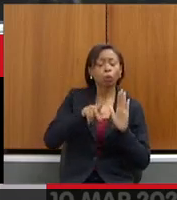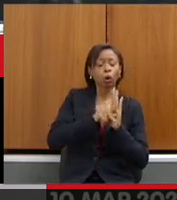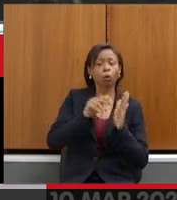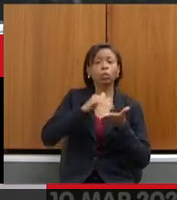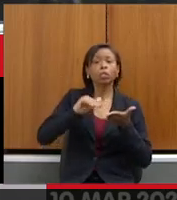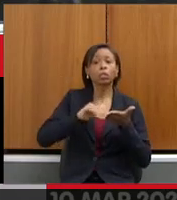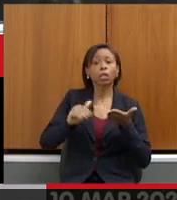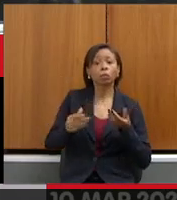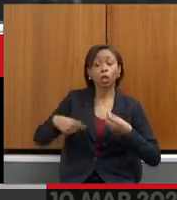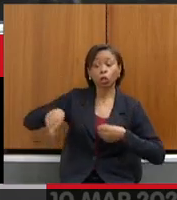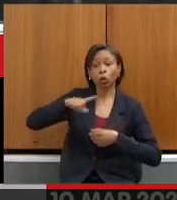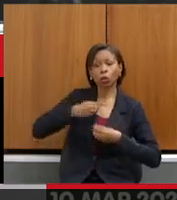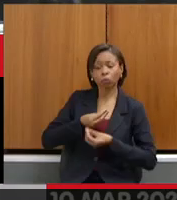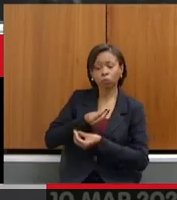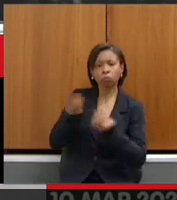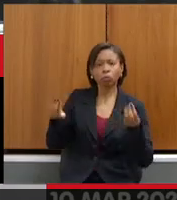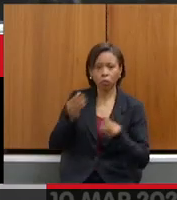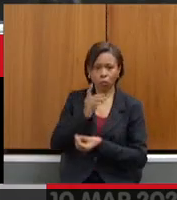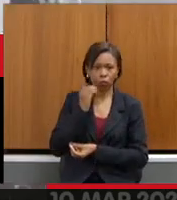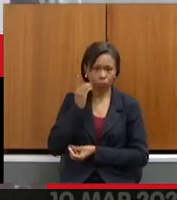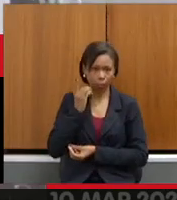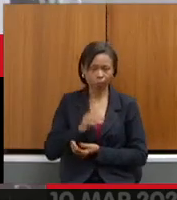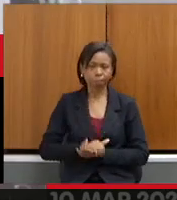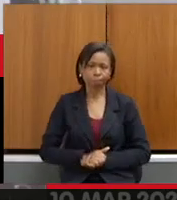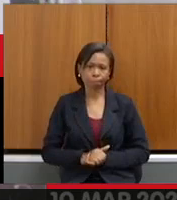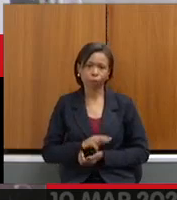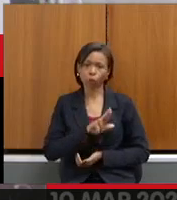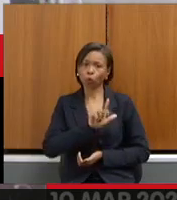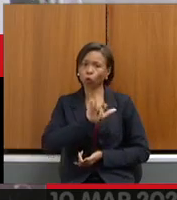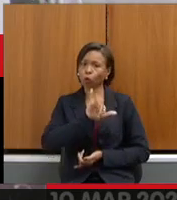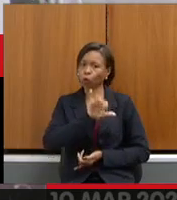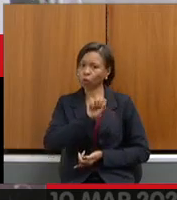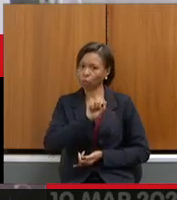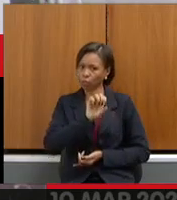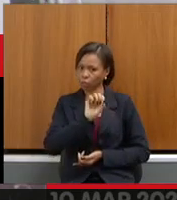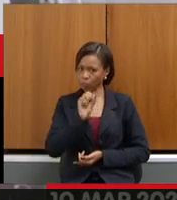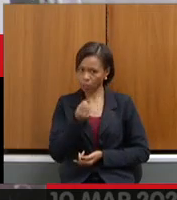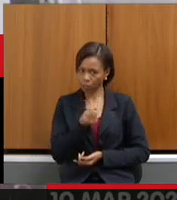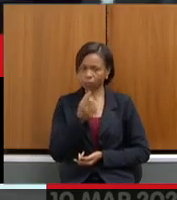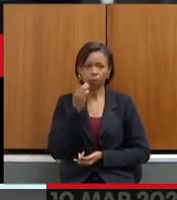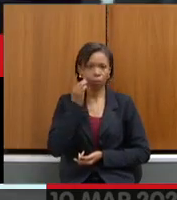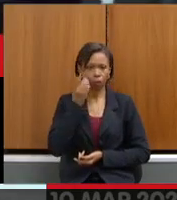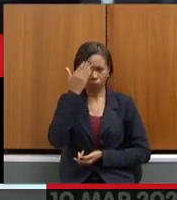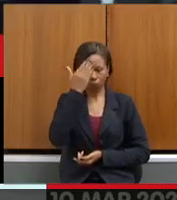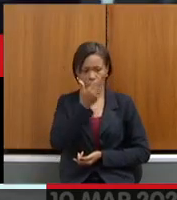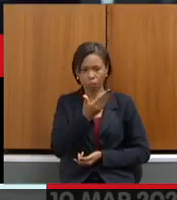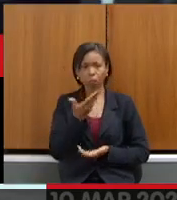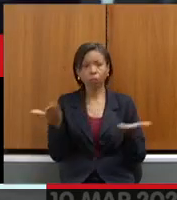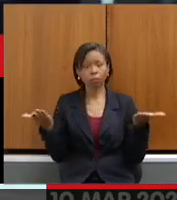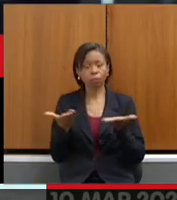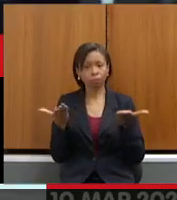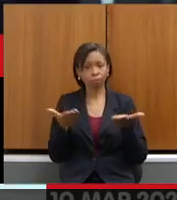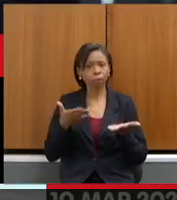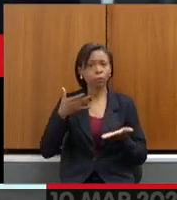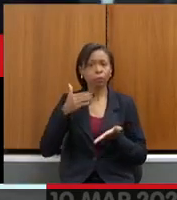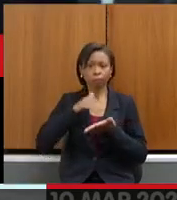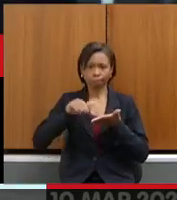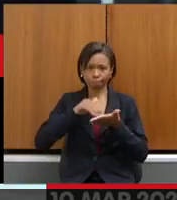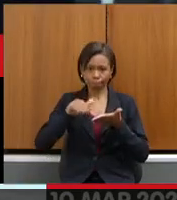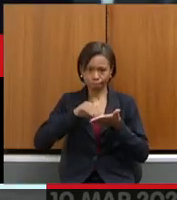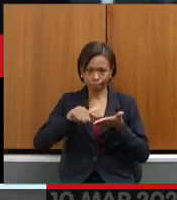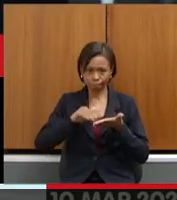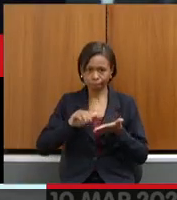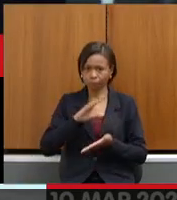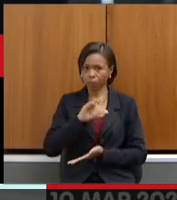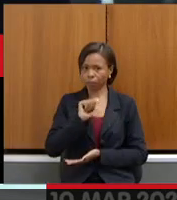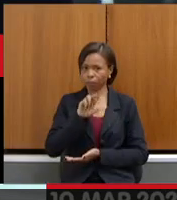deputados e deputadas e obrigado Deputado Ulysses Gomes líder da minoria passamos a palavra agora o secretário Carlos